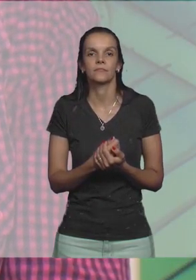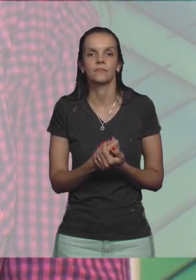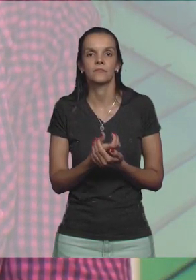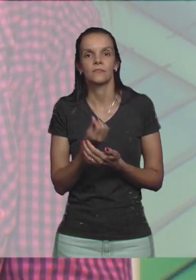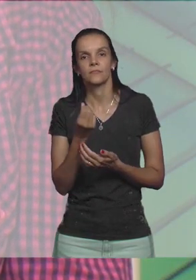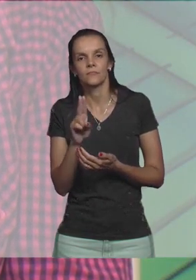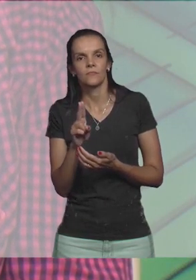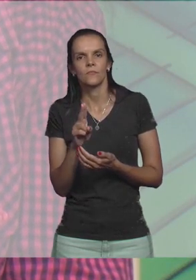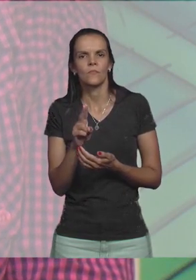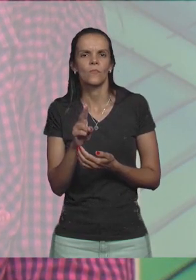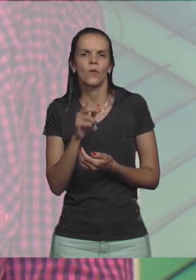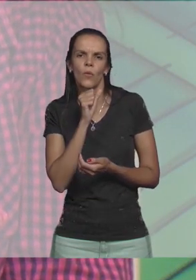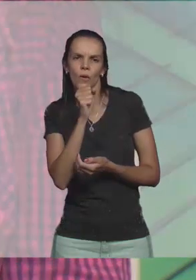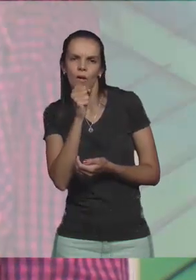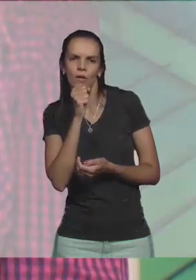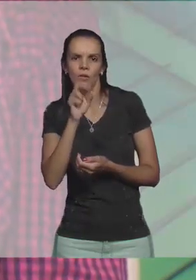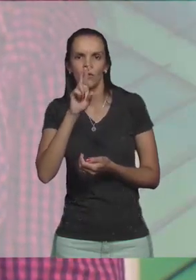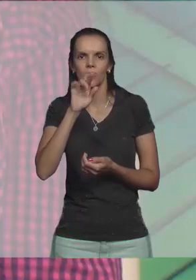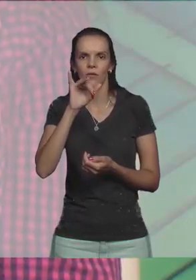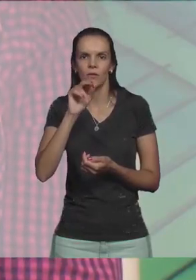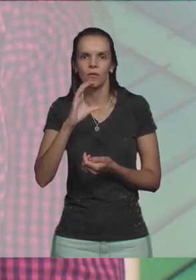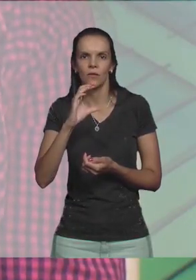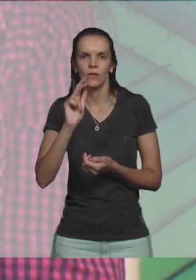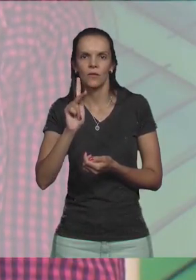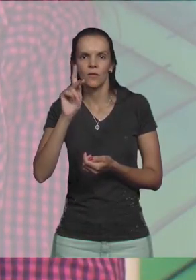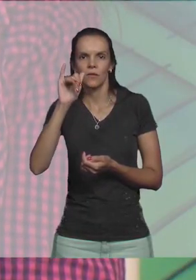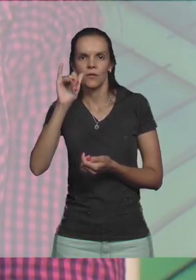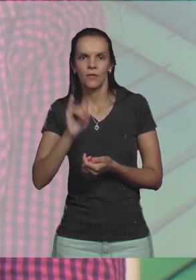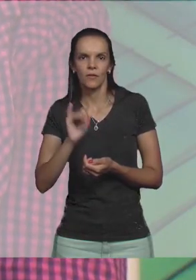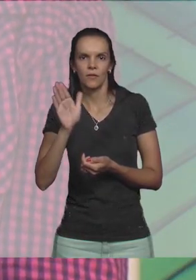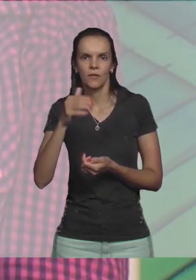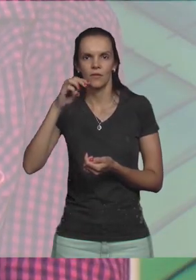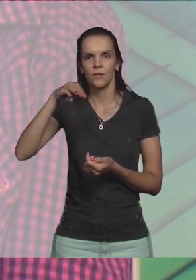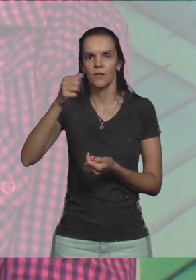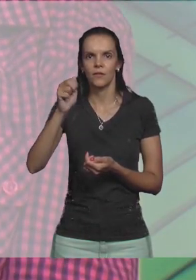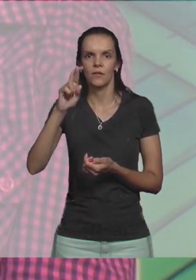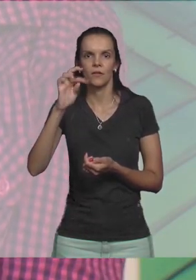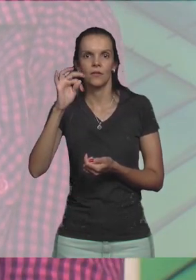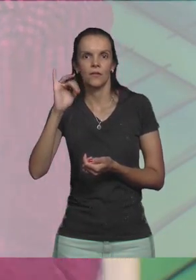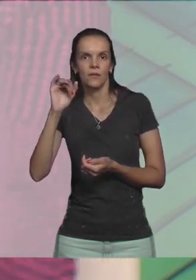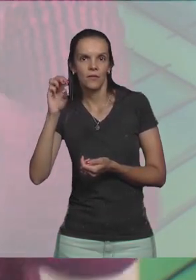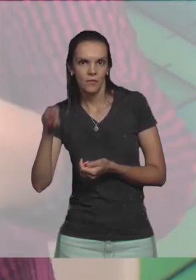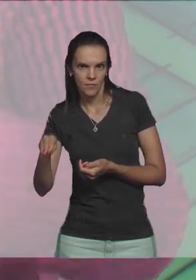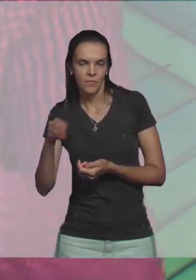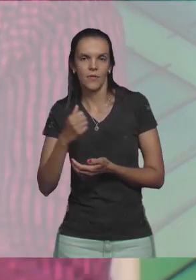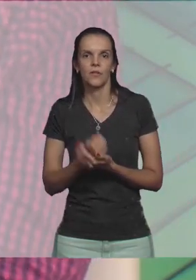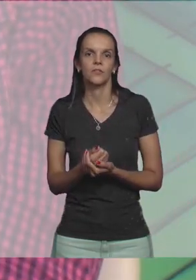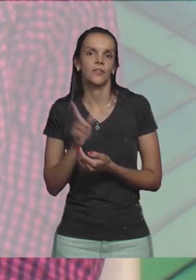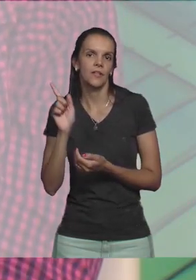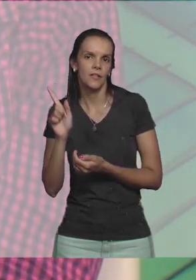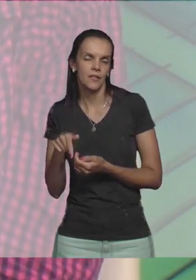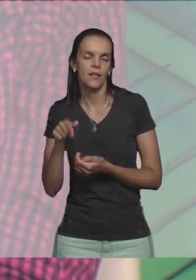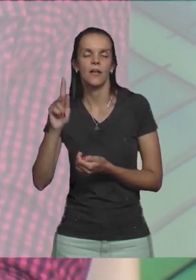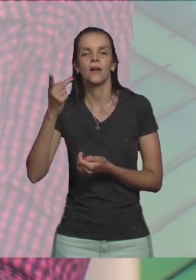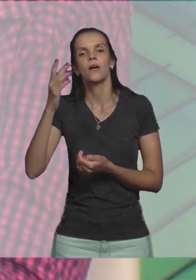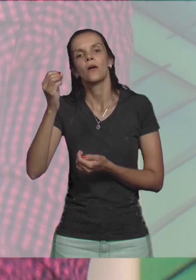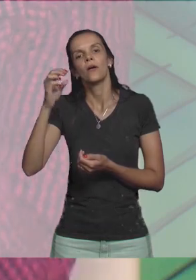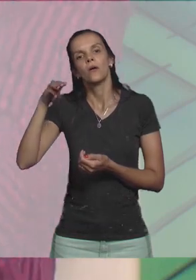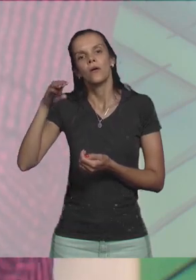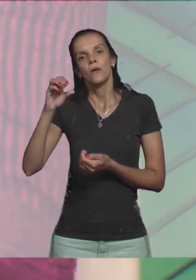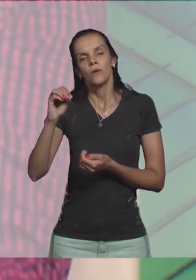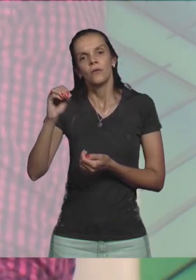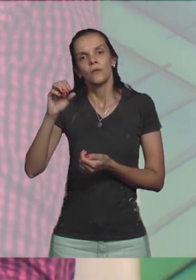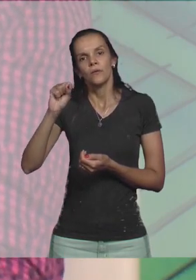Martin. A gente não tem reportagens do Rick Martin dizendo que ele é homossexual, porque a gente tem que descolar isso dele. Porque